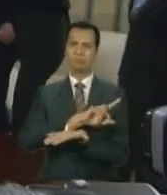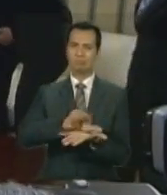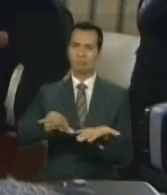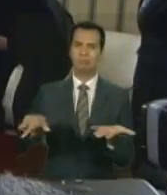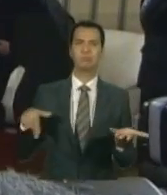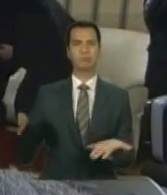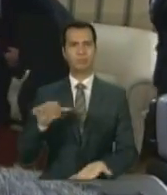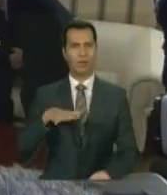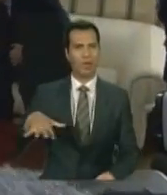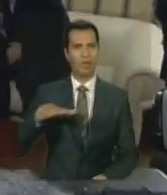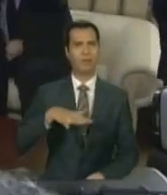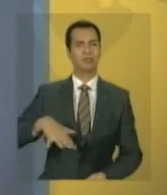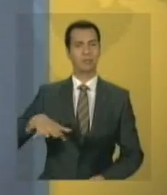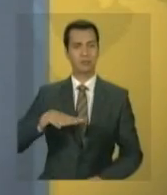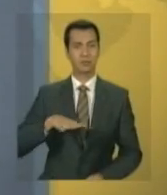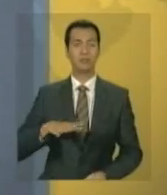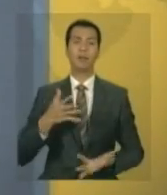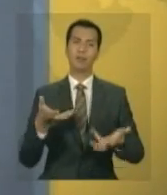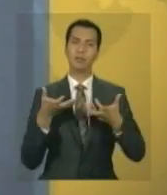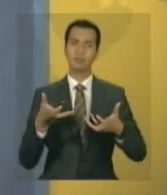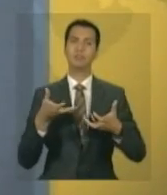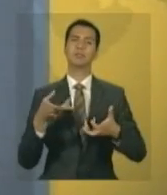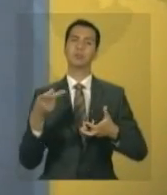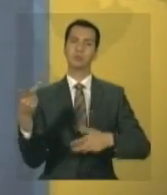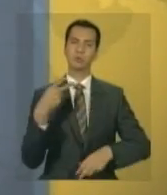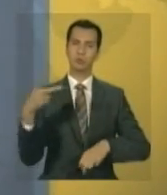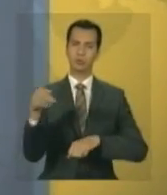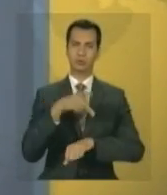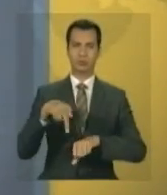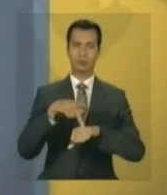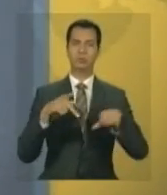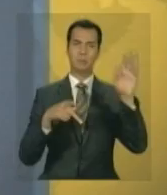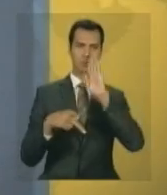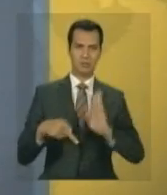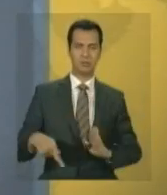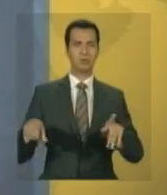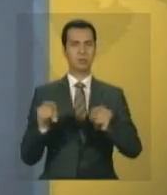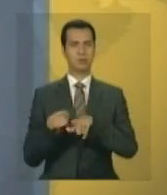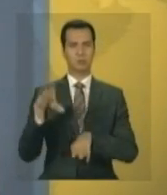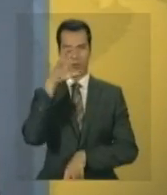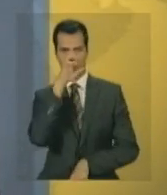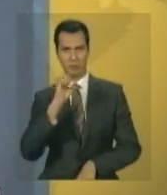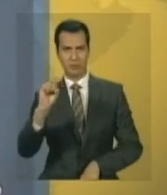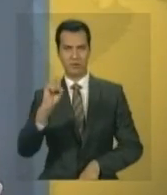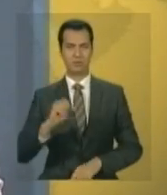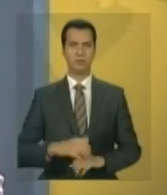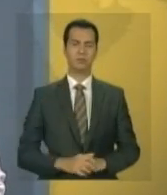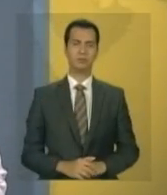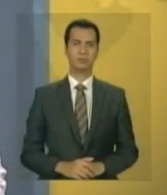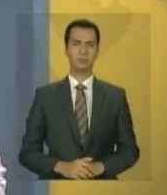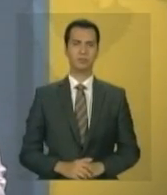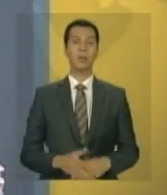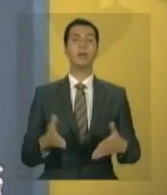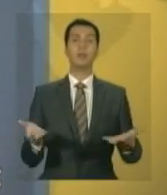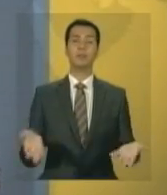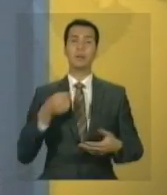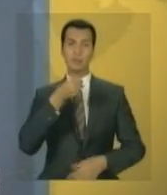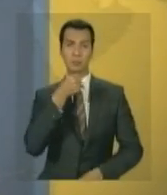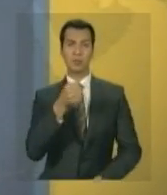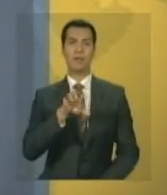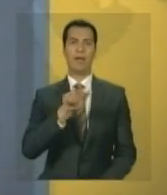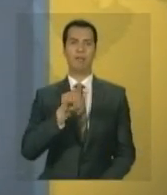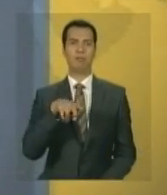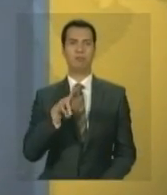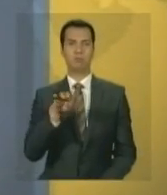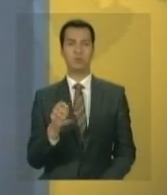os implementos das relações bilaterais entre Brasil e Bulgária. Bom, e a repórter Aline Bastos